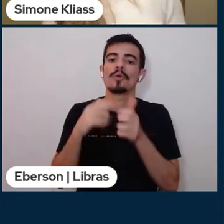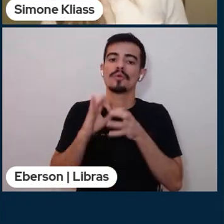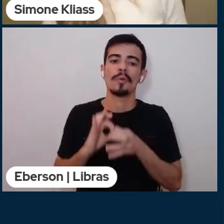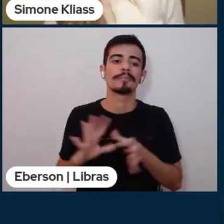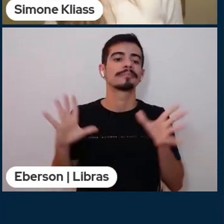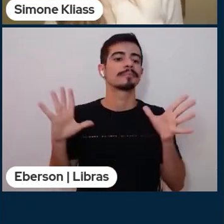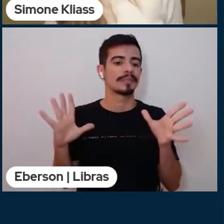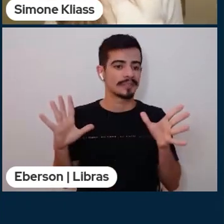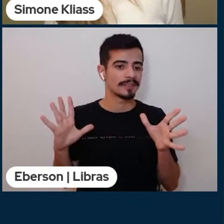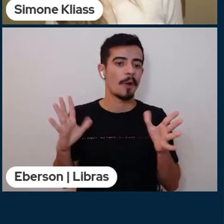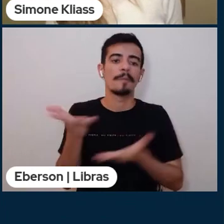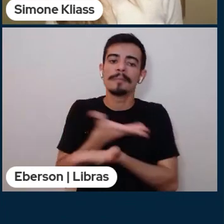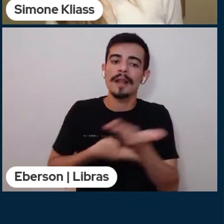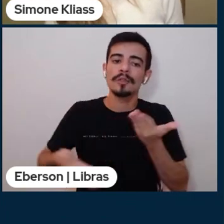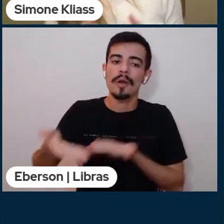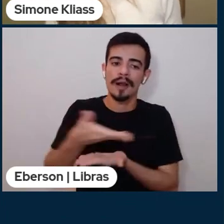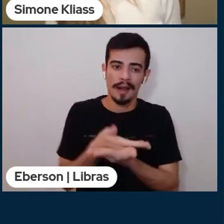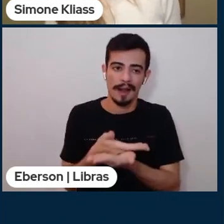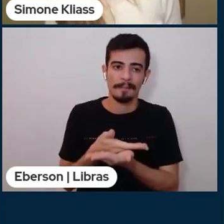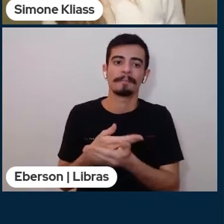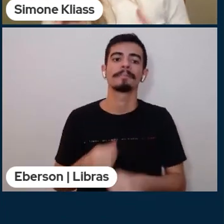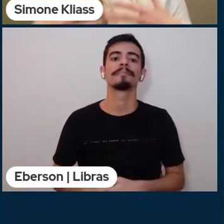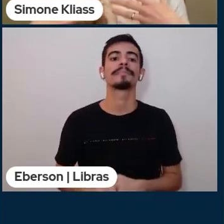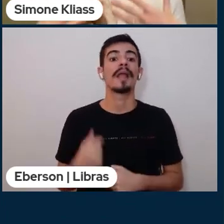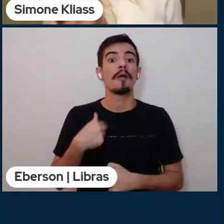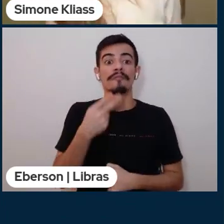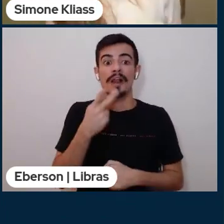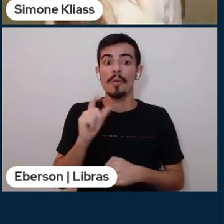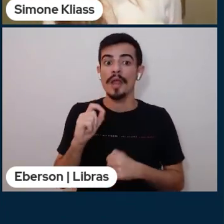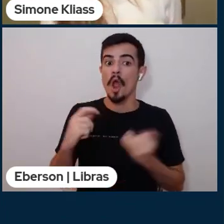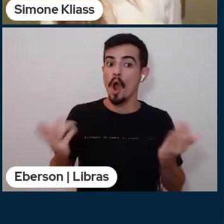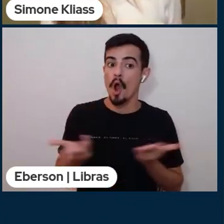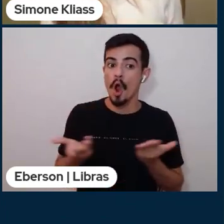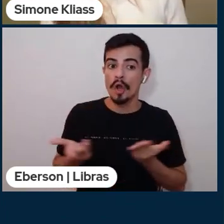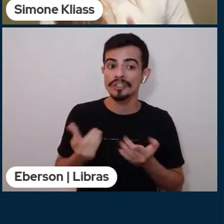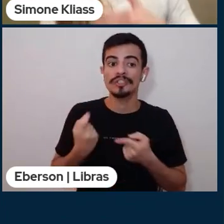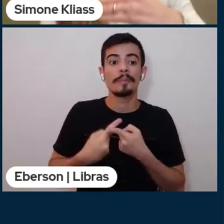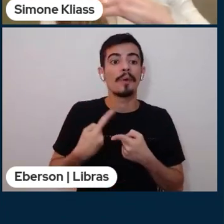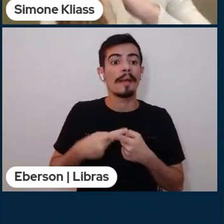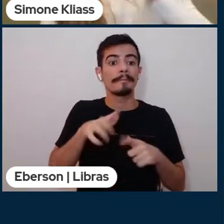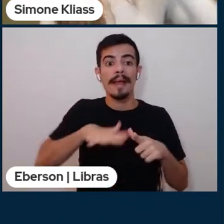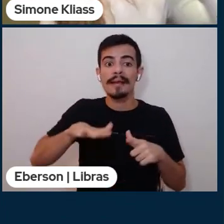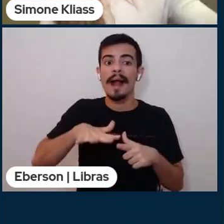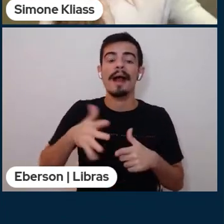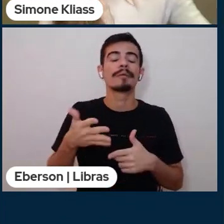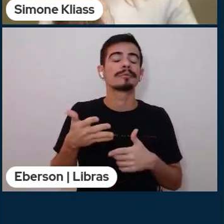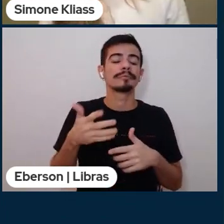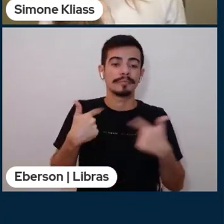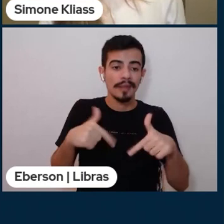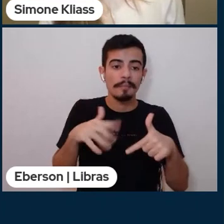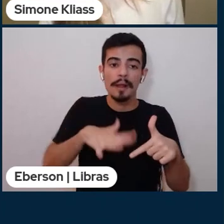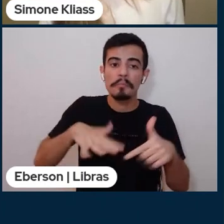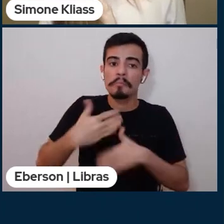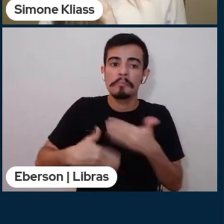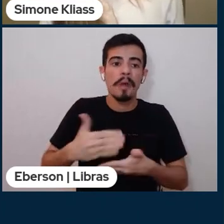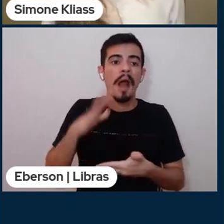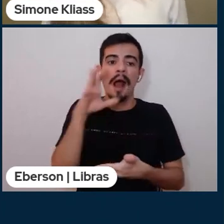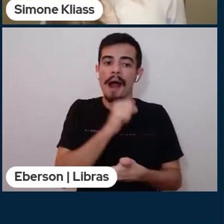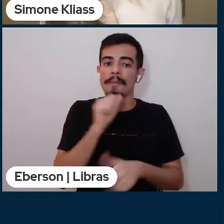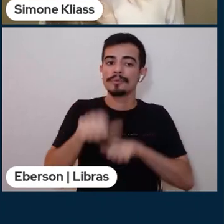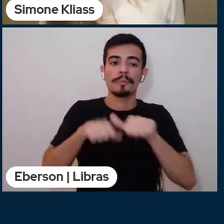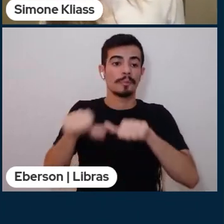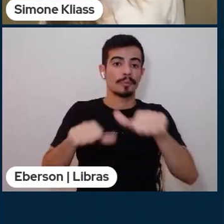trocar o que eu falei é um raio-x de hoje o mercado muda muito rapidamente então amanhã as coisas já mudaram né